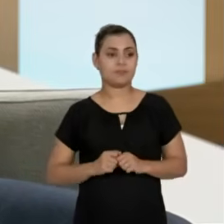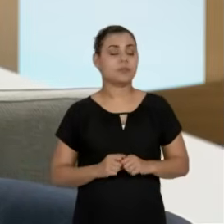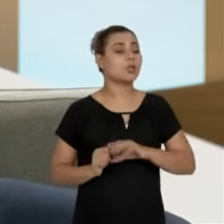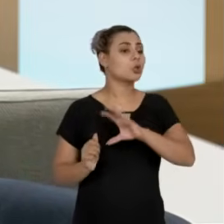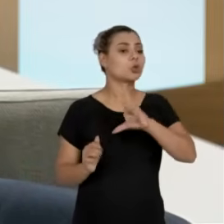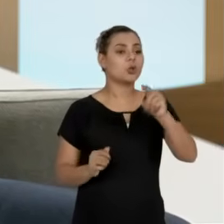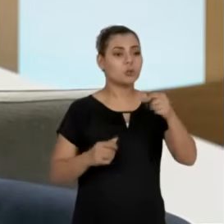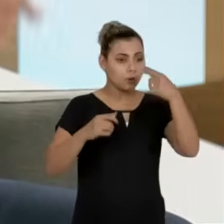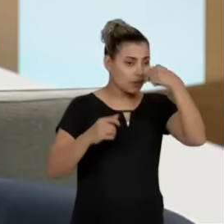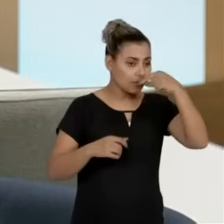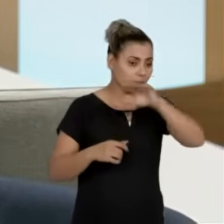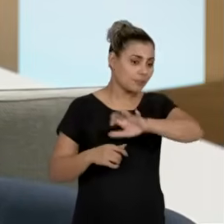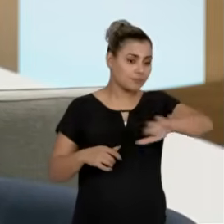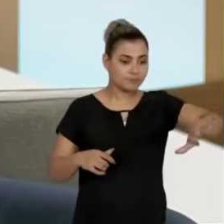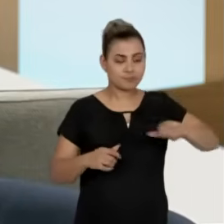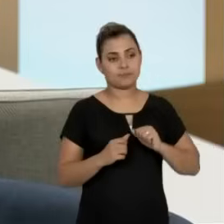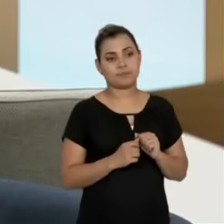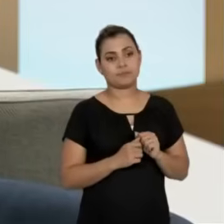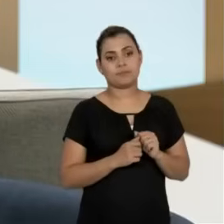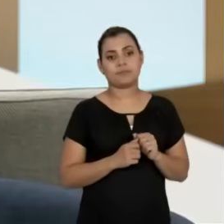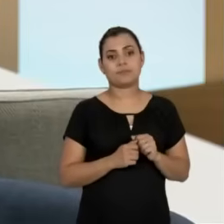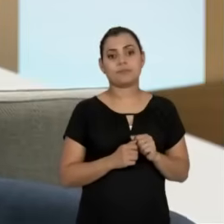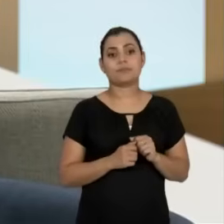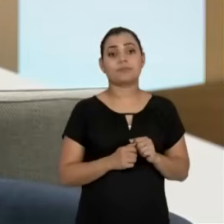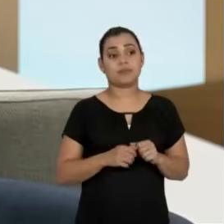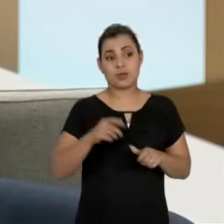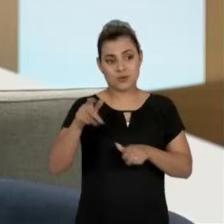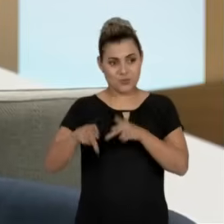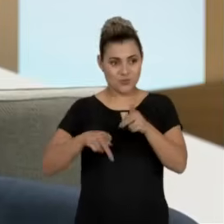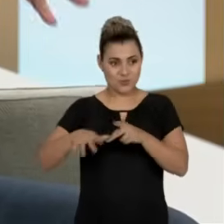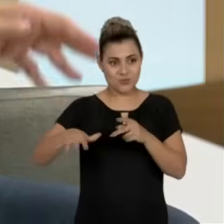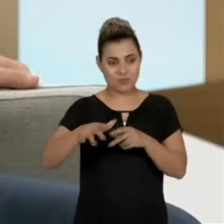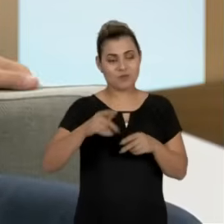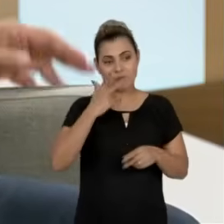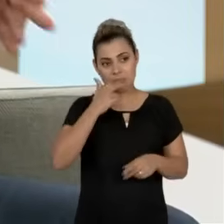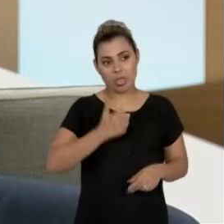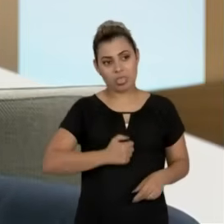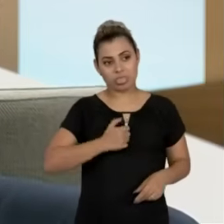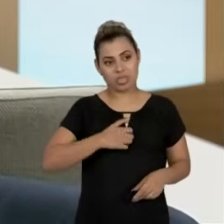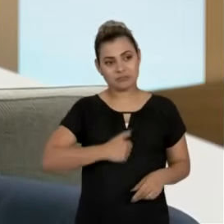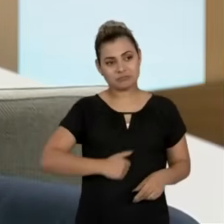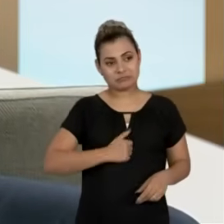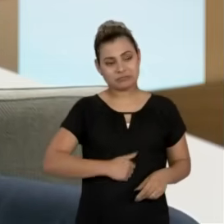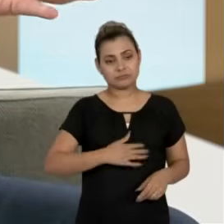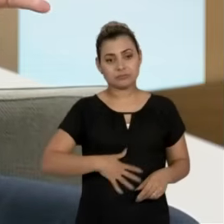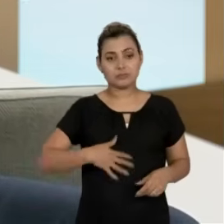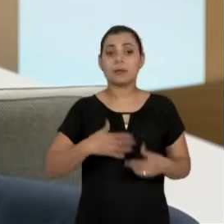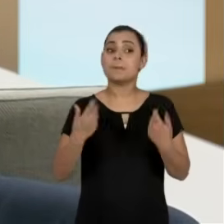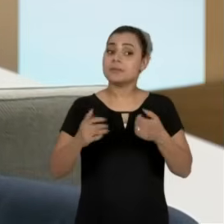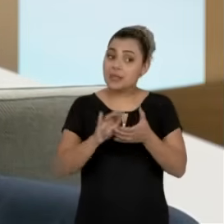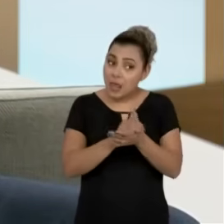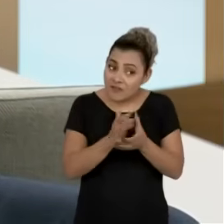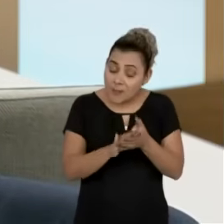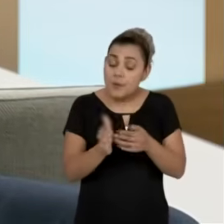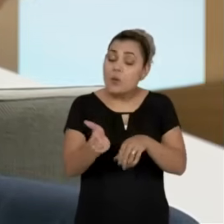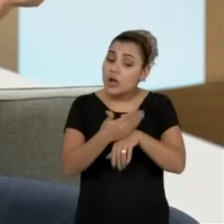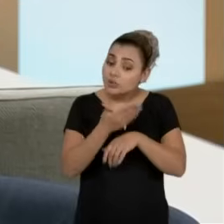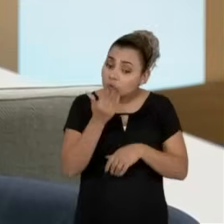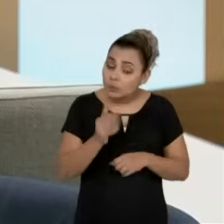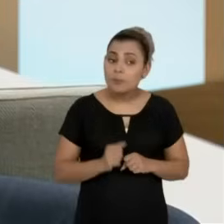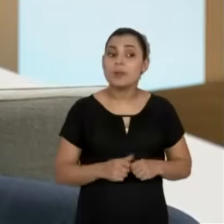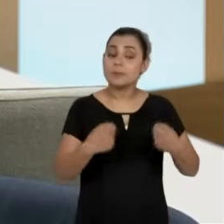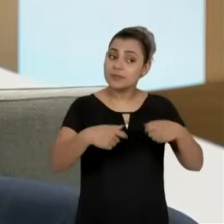Todo mundo com gripe para lá. Aí eu falava, pessoal da anemia, da dor de barriga. Olha, tem que lavar a mão antes de comer, tem que